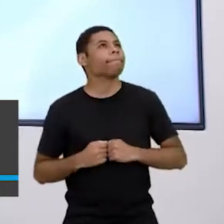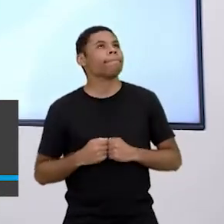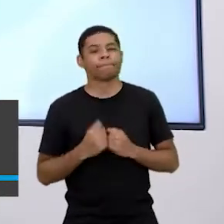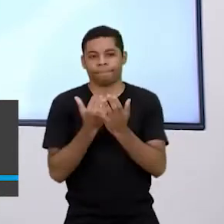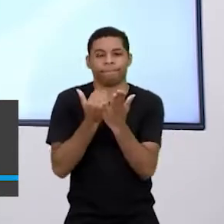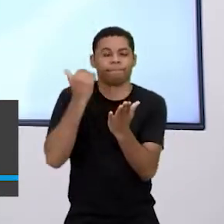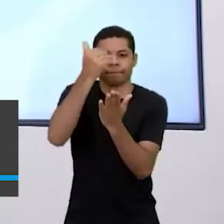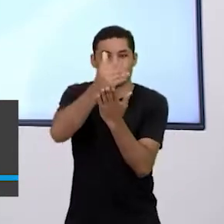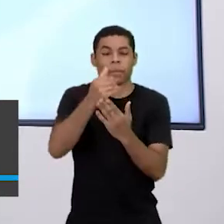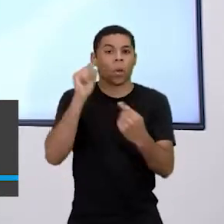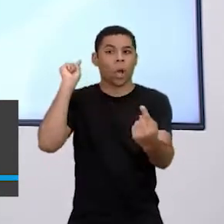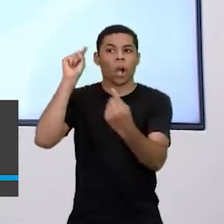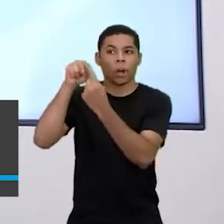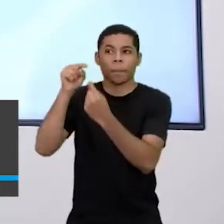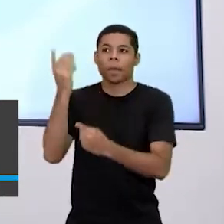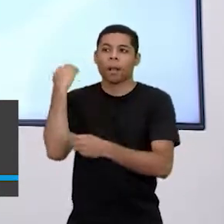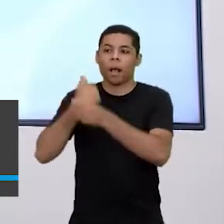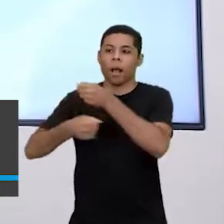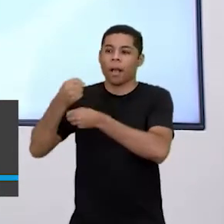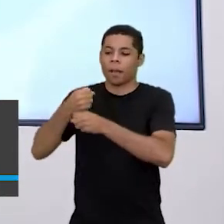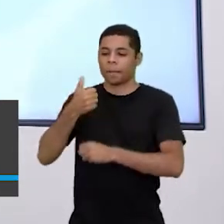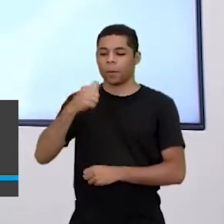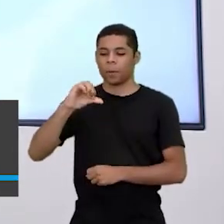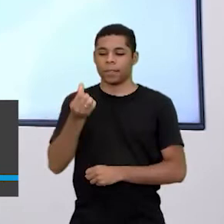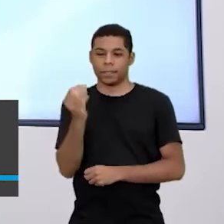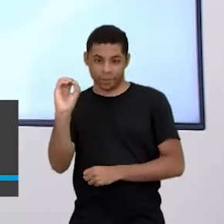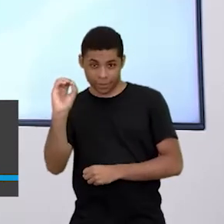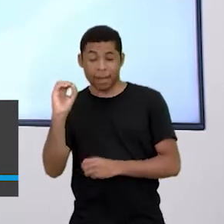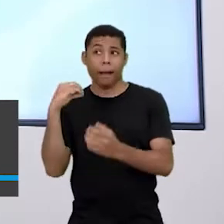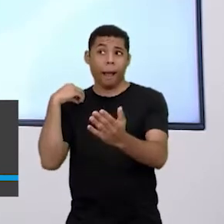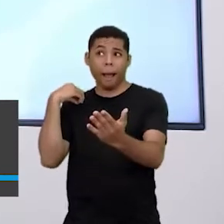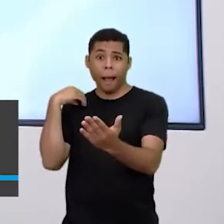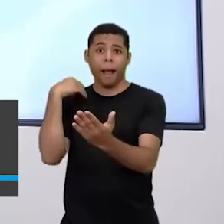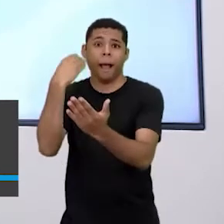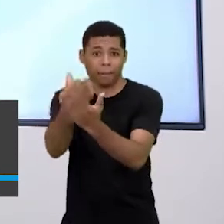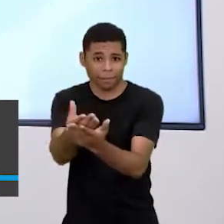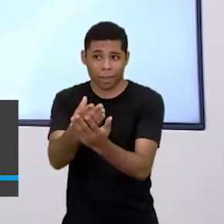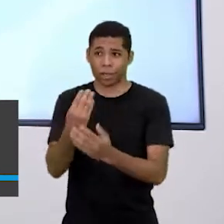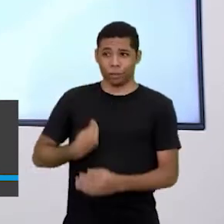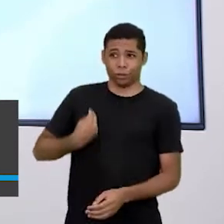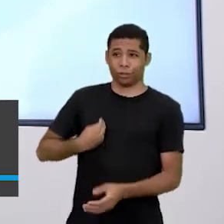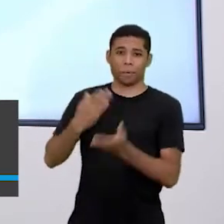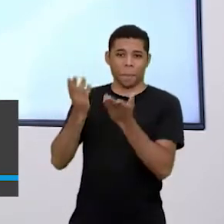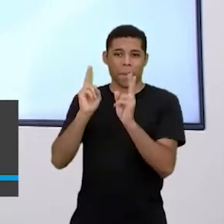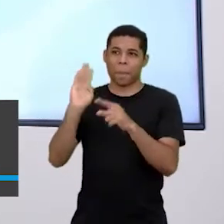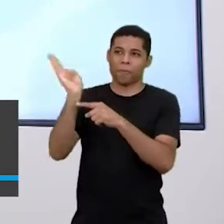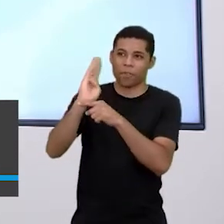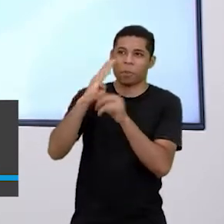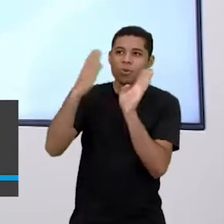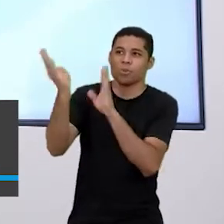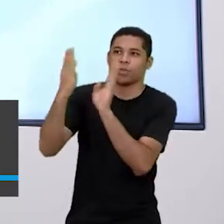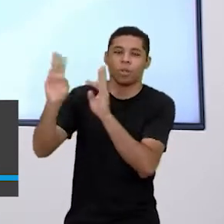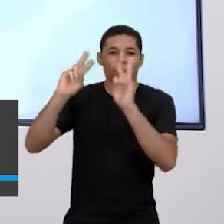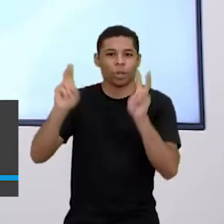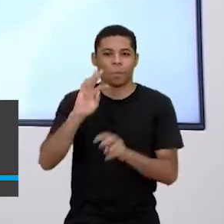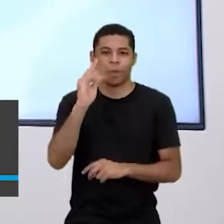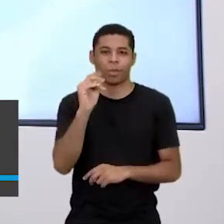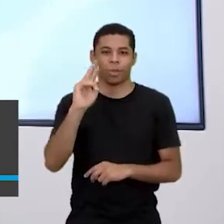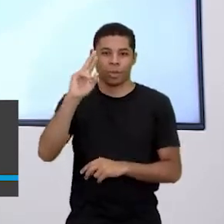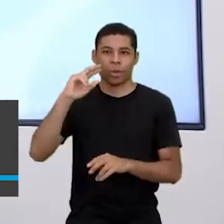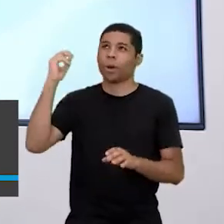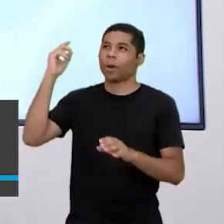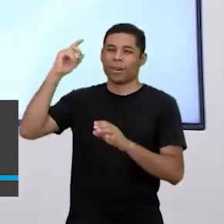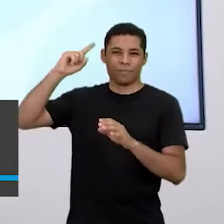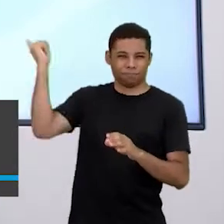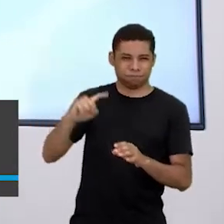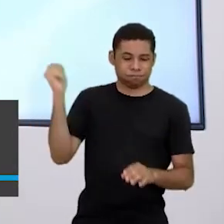nos tempos lá nos anos 60, que depois a gente vem até hoje, né, usando essa inspiração. Então ele simplesmente pegou